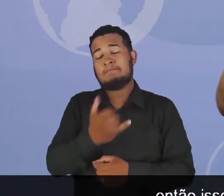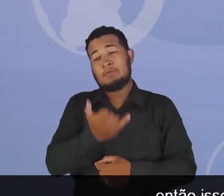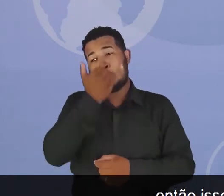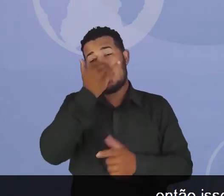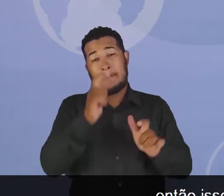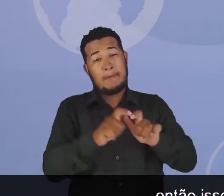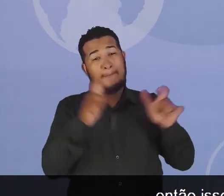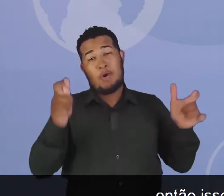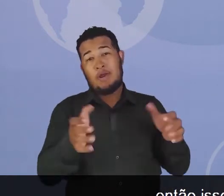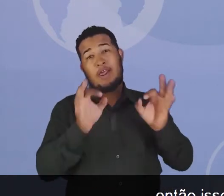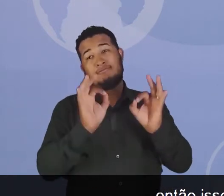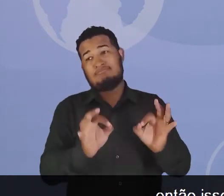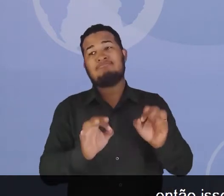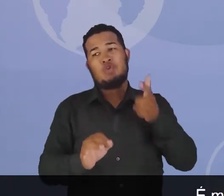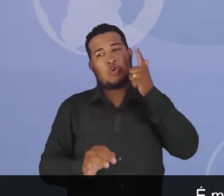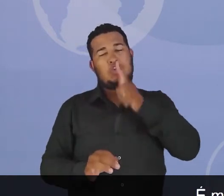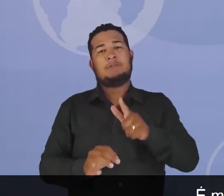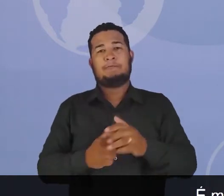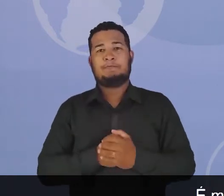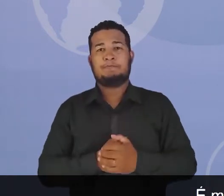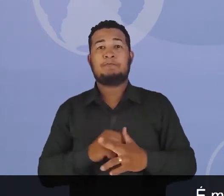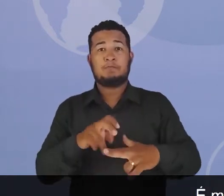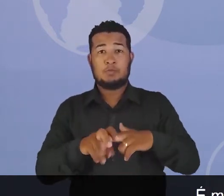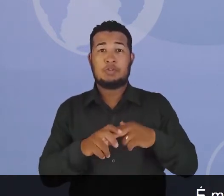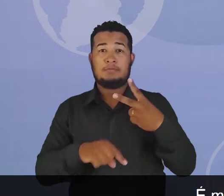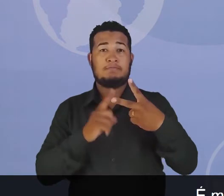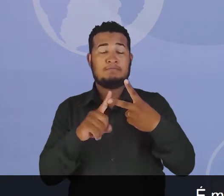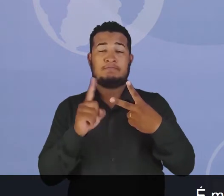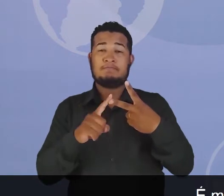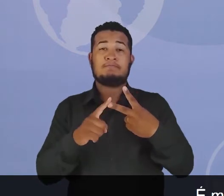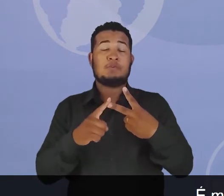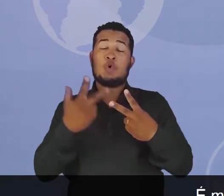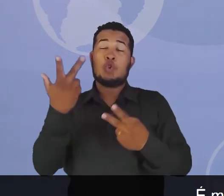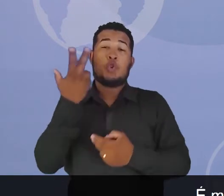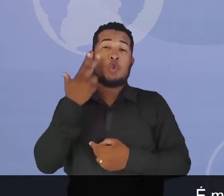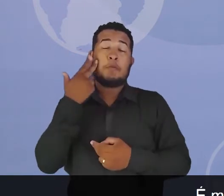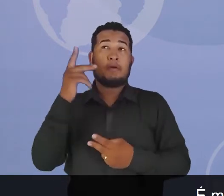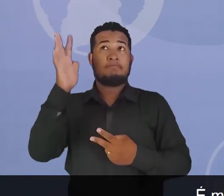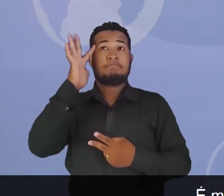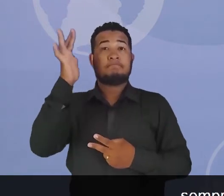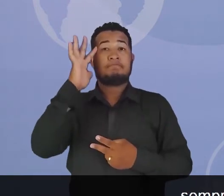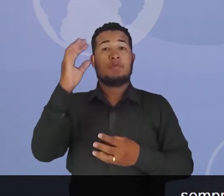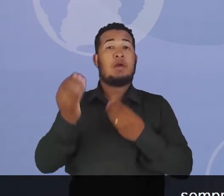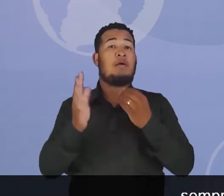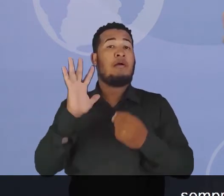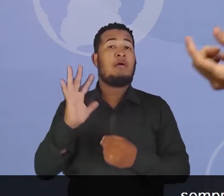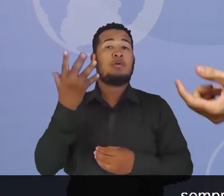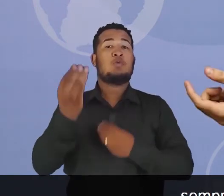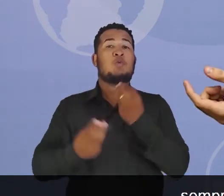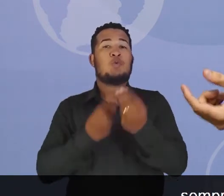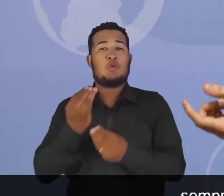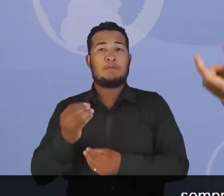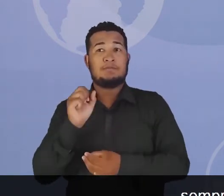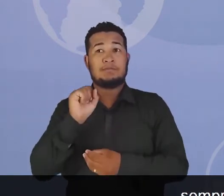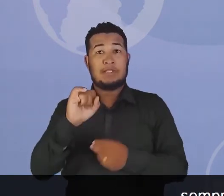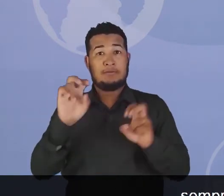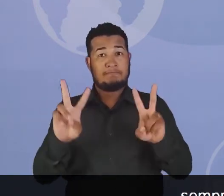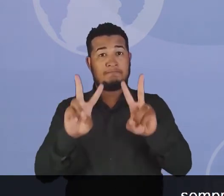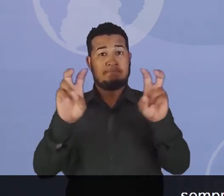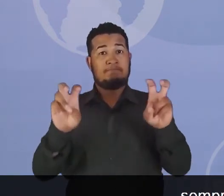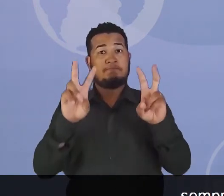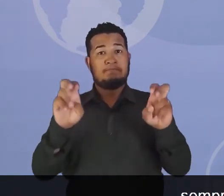de vista utilitarista. É muito comum, gente, esse tipo de pensamento acontecer sempre que entra em questão